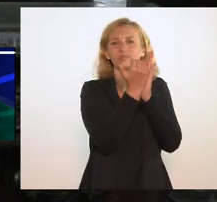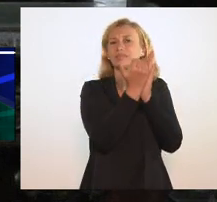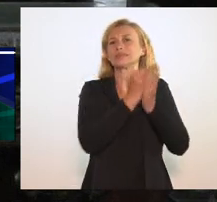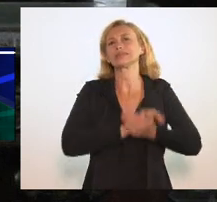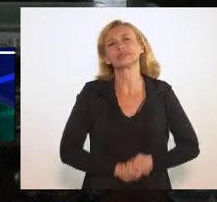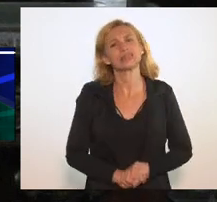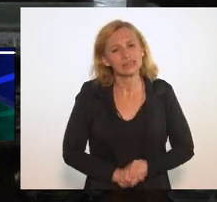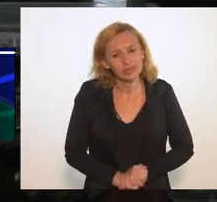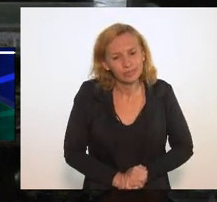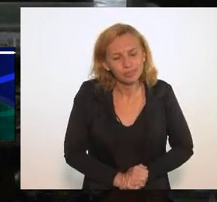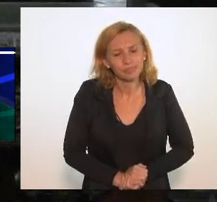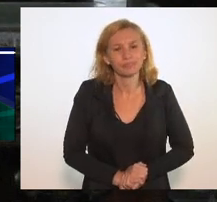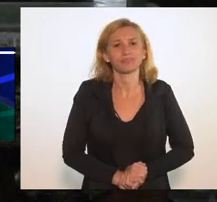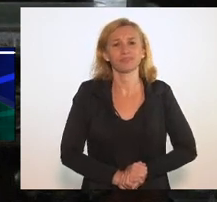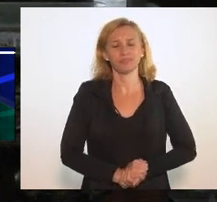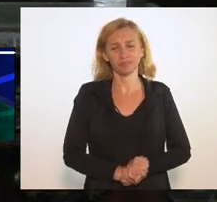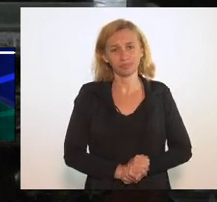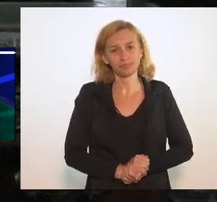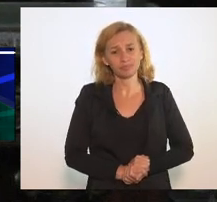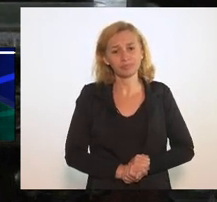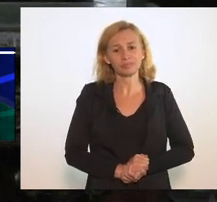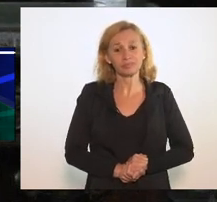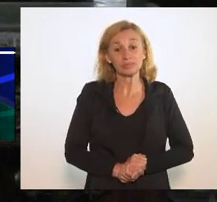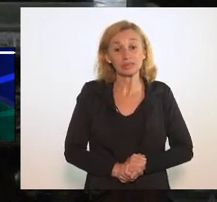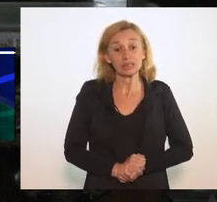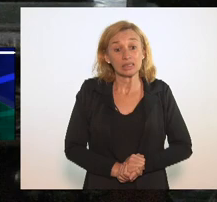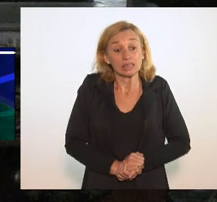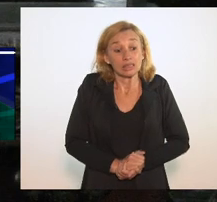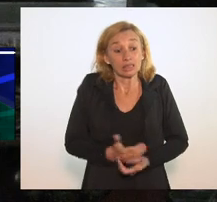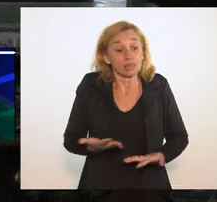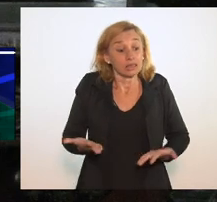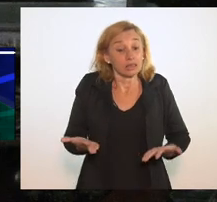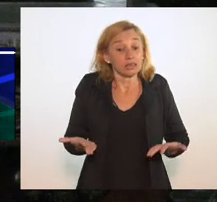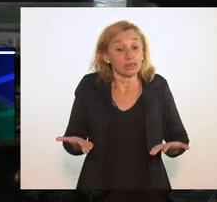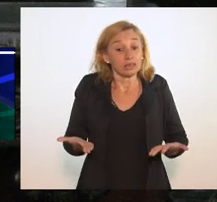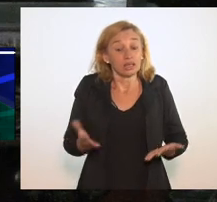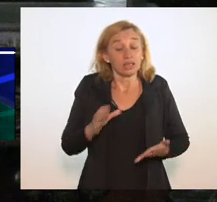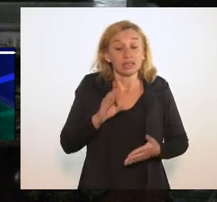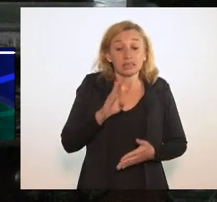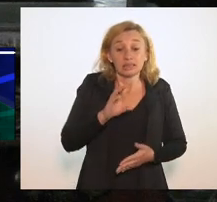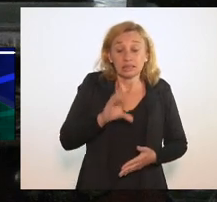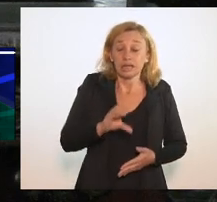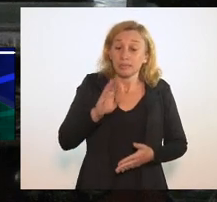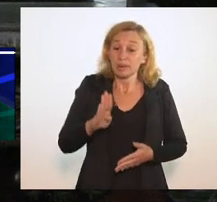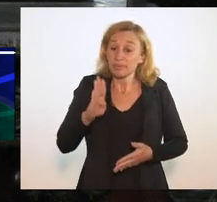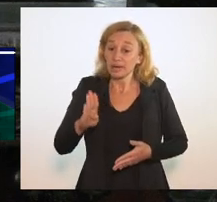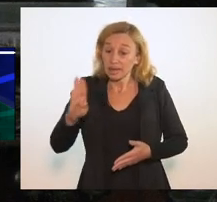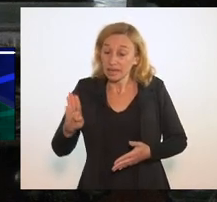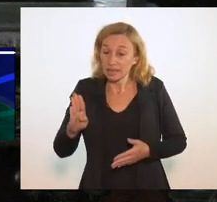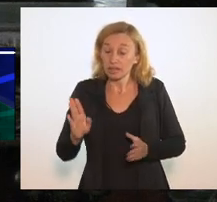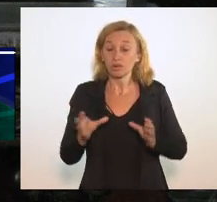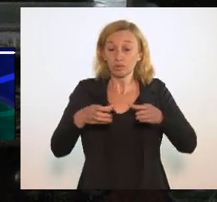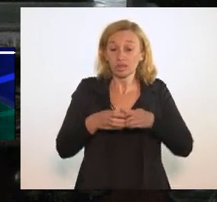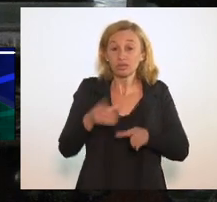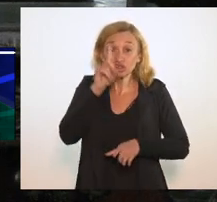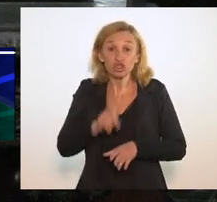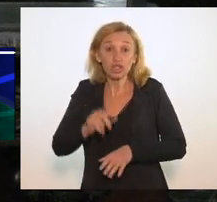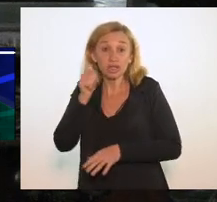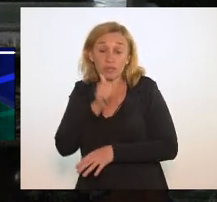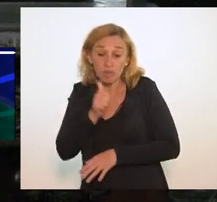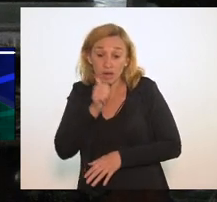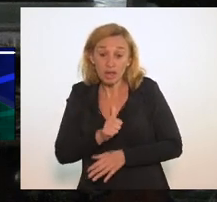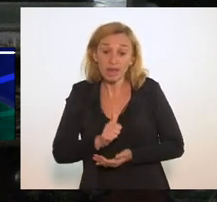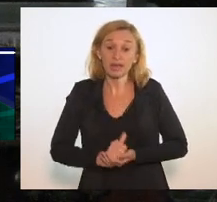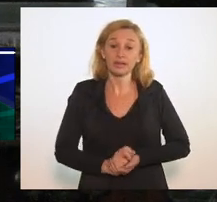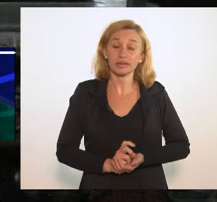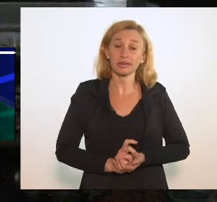efetivadas, que não são cumpridas. E a CDDM, a Comissão de Defesa dos Direitos da Mulher,